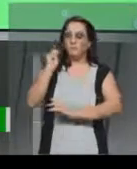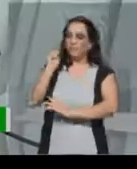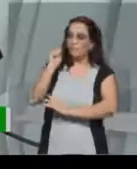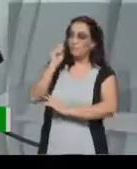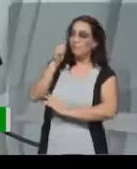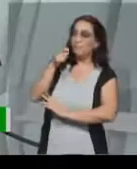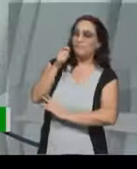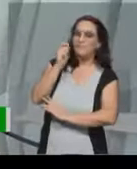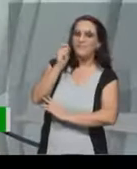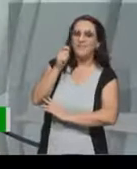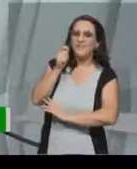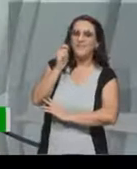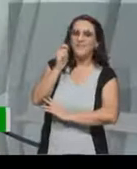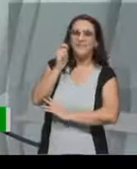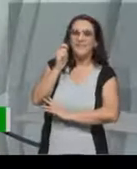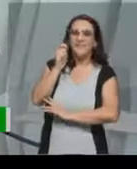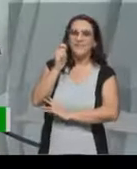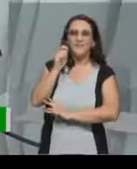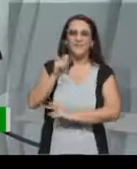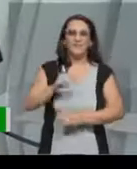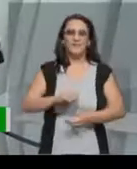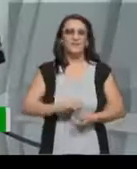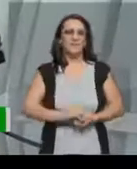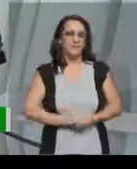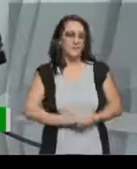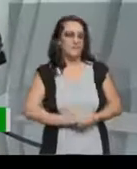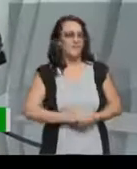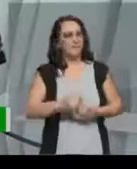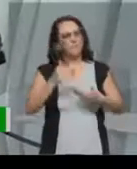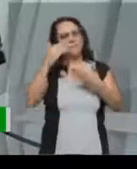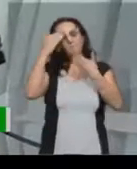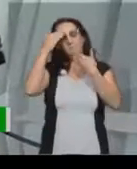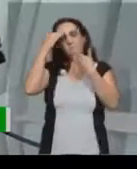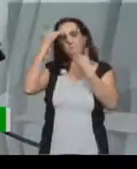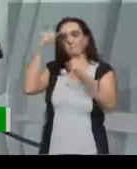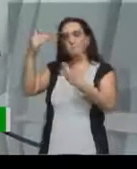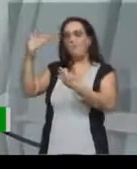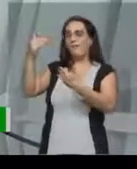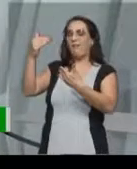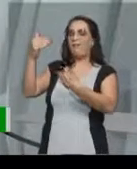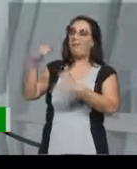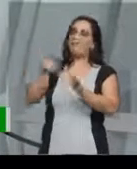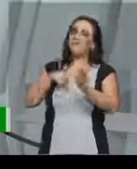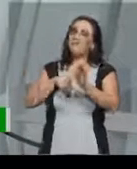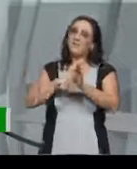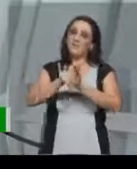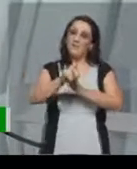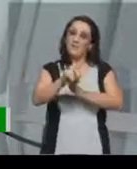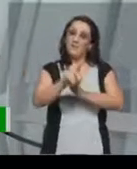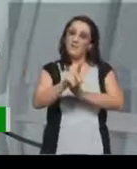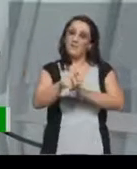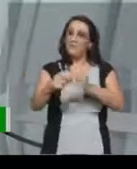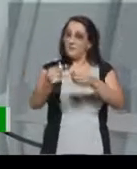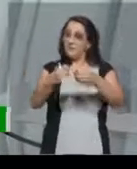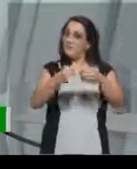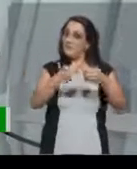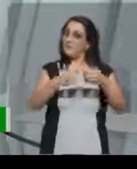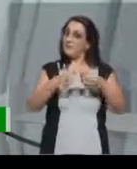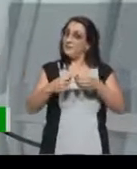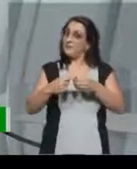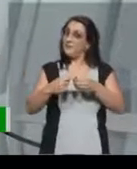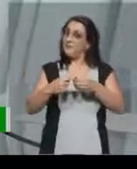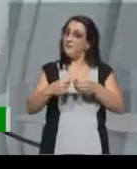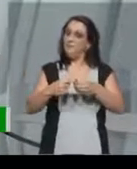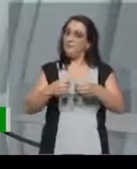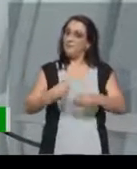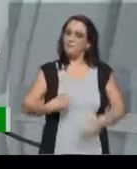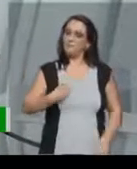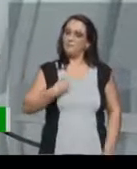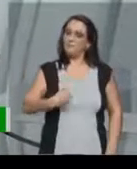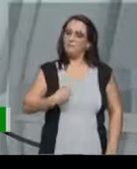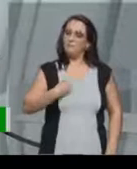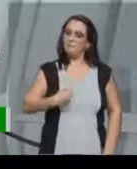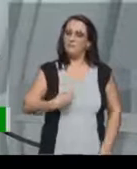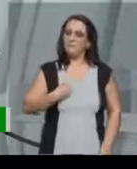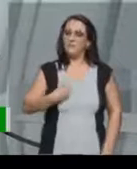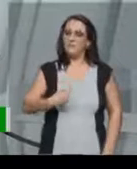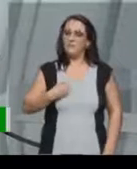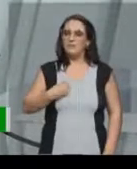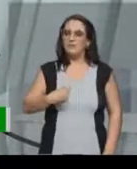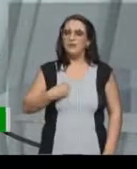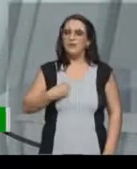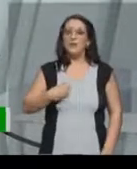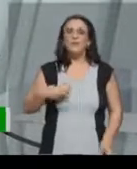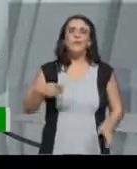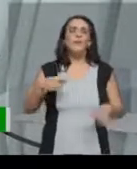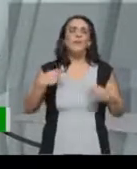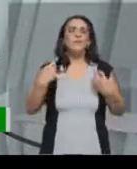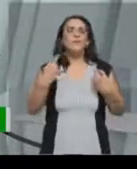legal. Daniel, obrigada pela pergunta. Curvelo mais uma vez, Mais uma vez, verdade. Legal. Olha, nós vamos ver que o conto fantástico,